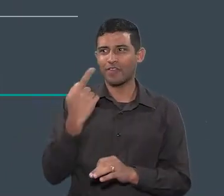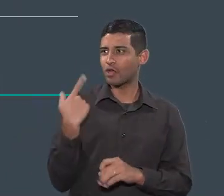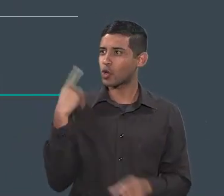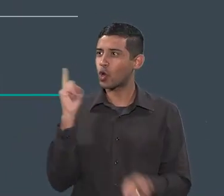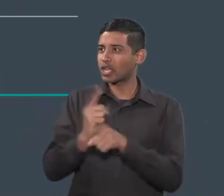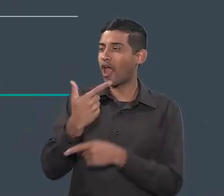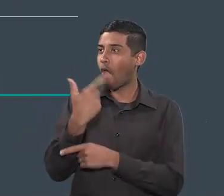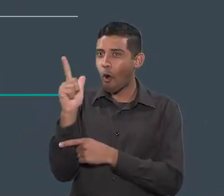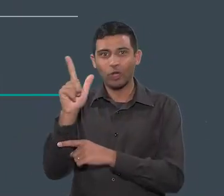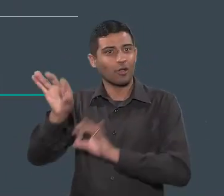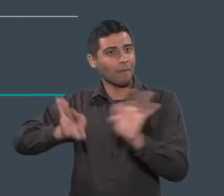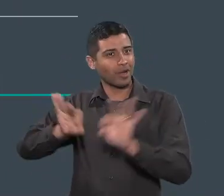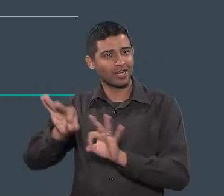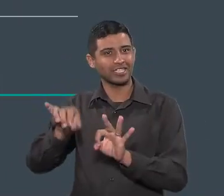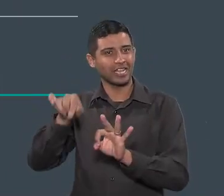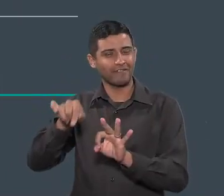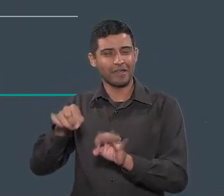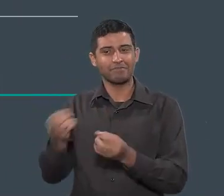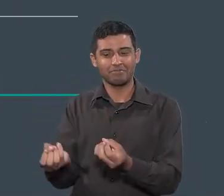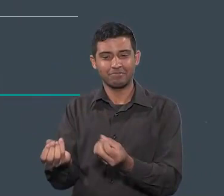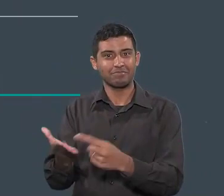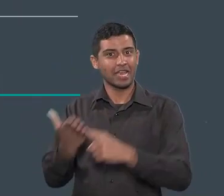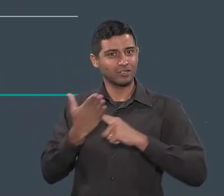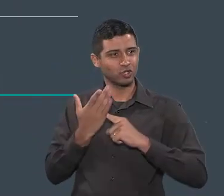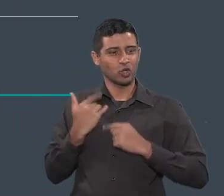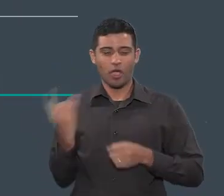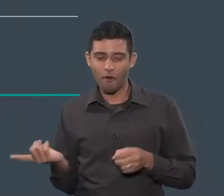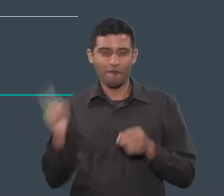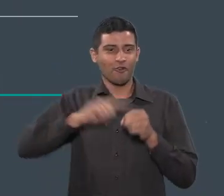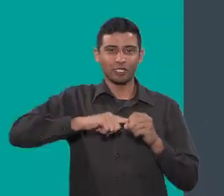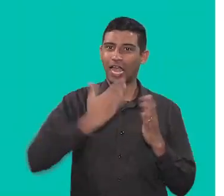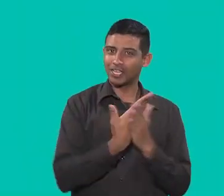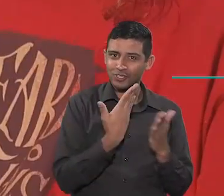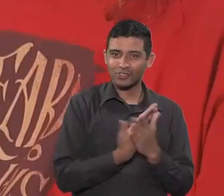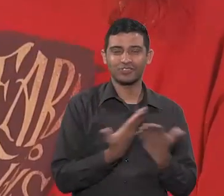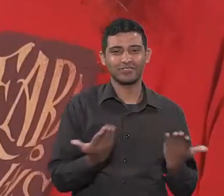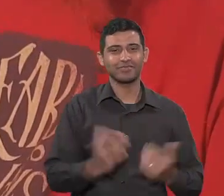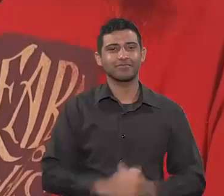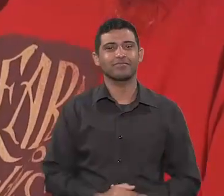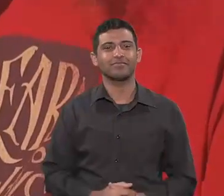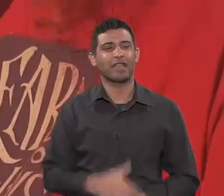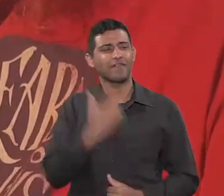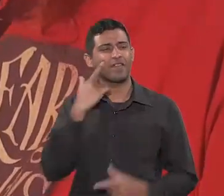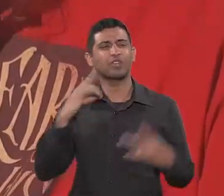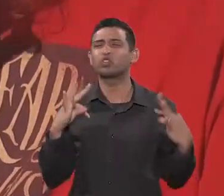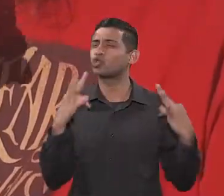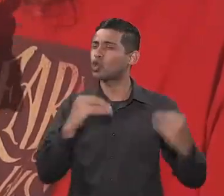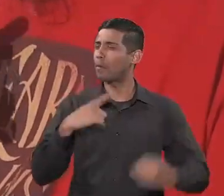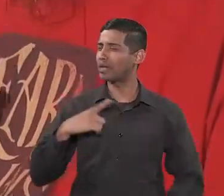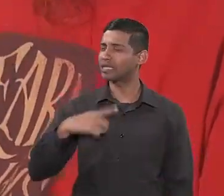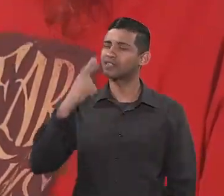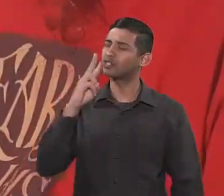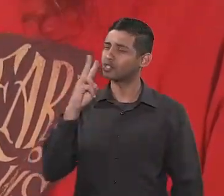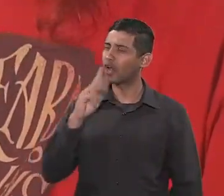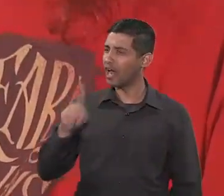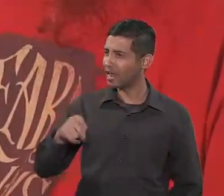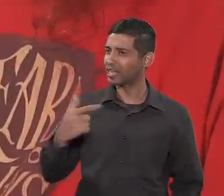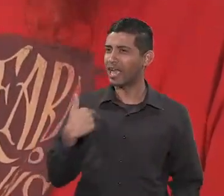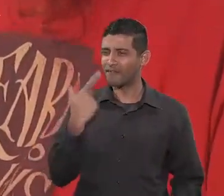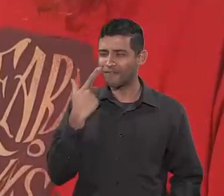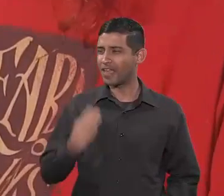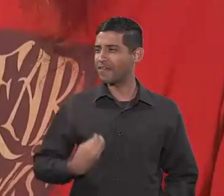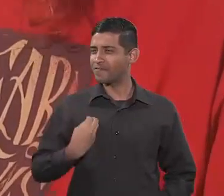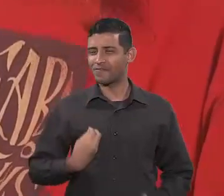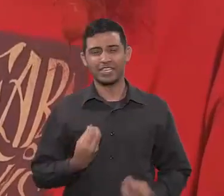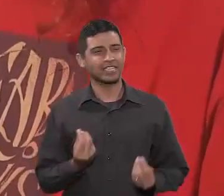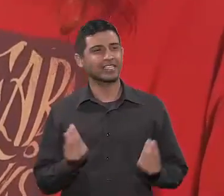projeto que me deu a oportunidade também de retornar aos estudos. E todo mundo tem uma história, né? Todo mundo tem uma